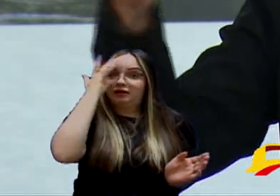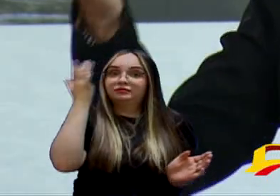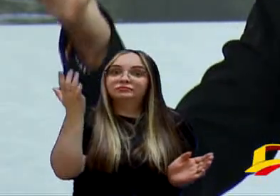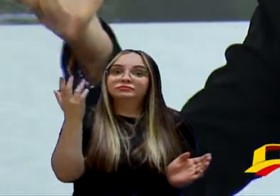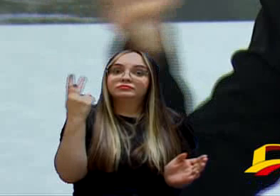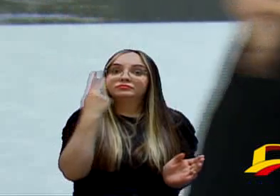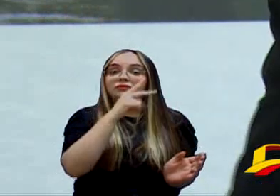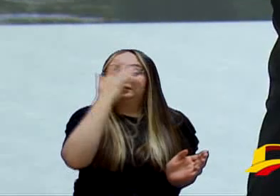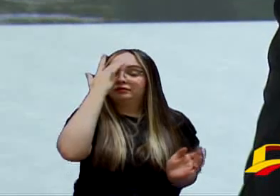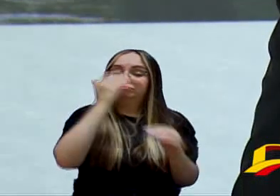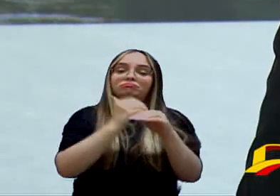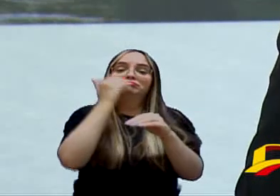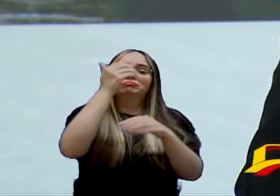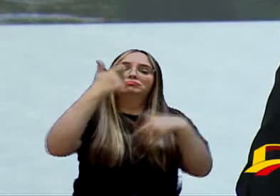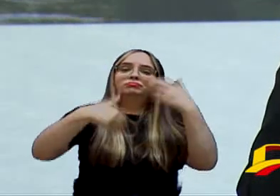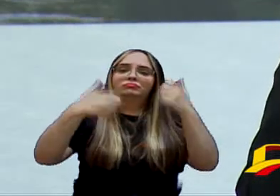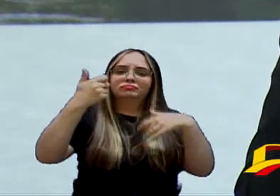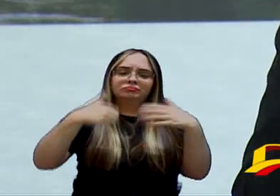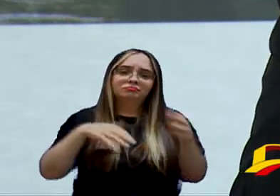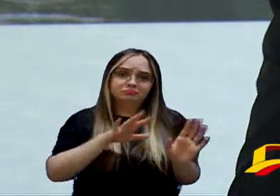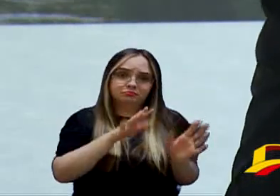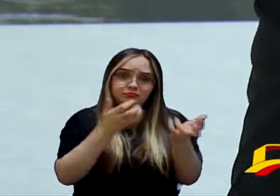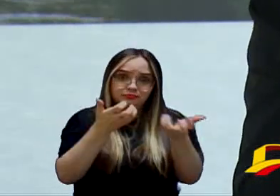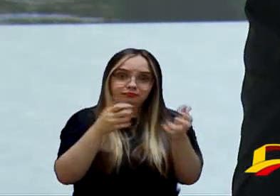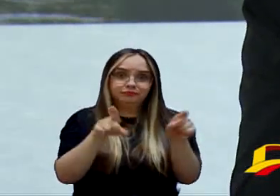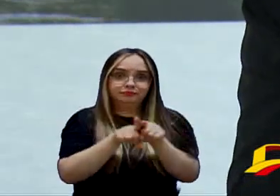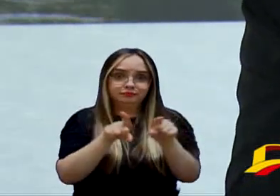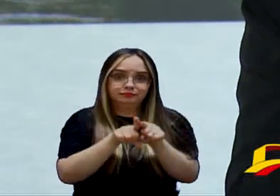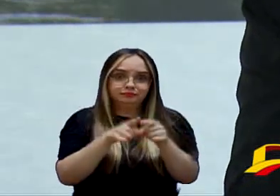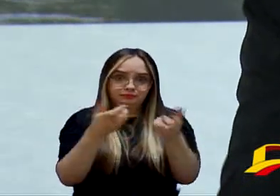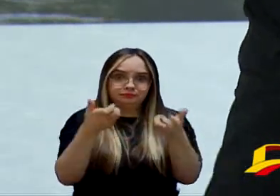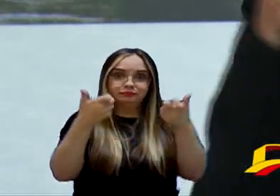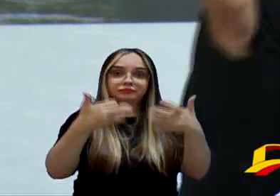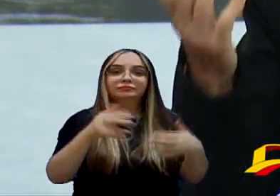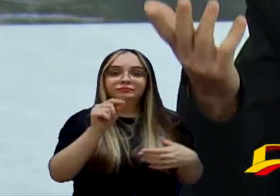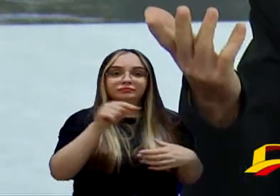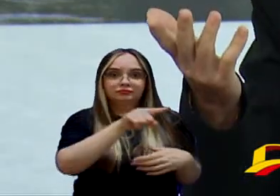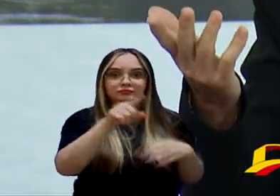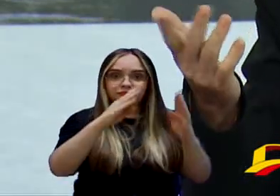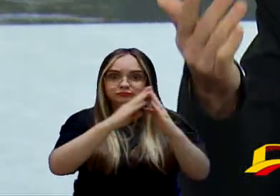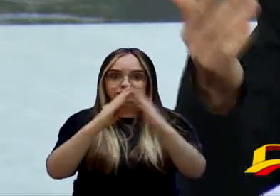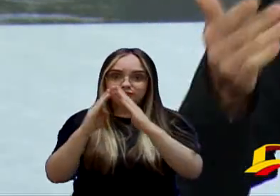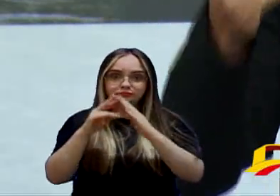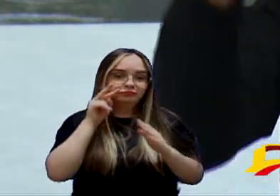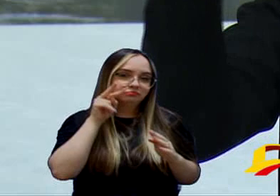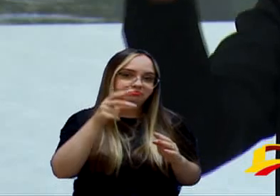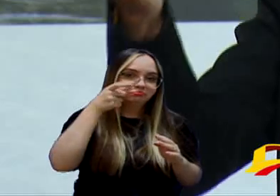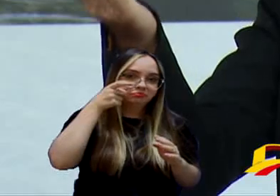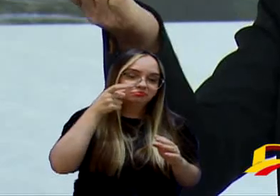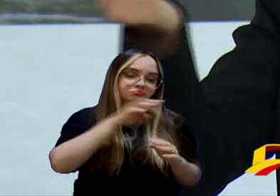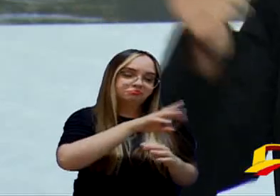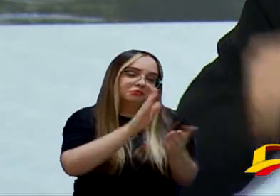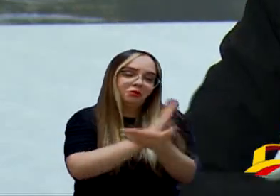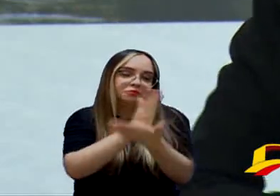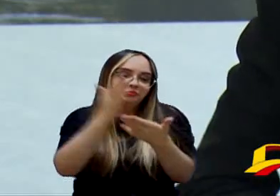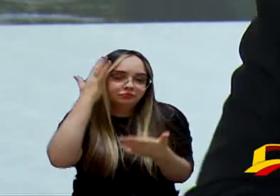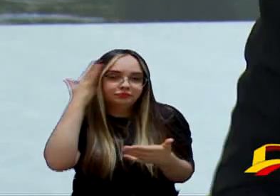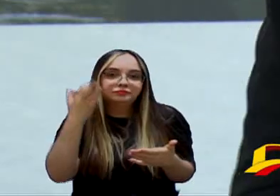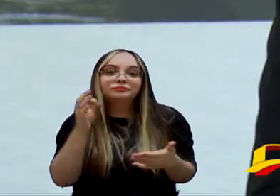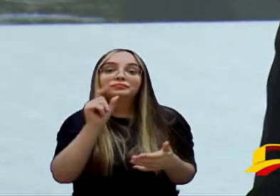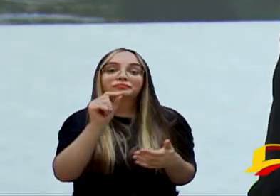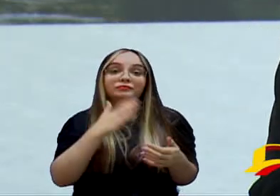vê na autoridade de falar Inclusive eu gostaria para dizer para quem tá em casa acompanha talvez não esteja entendendo